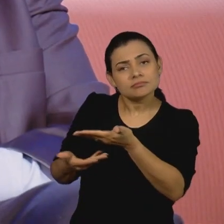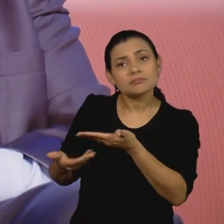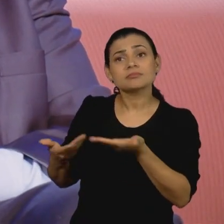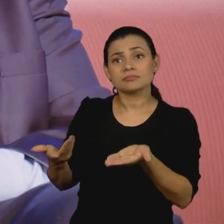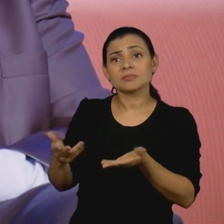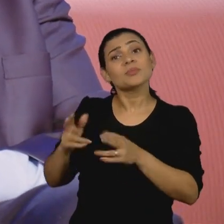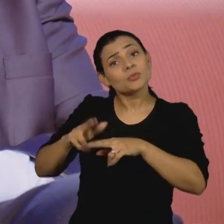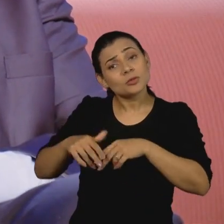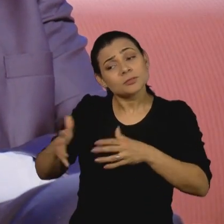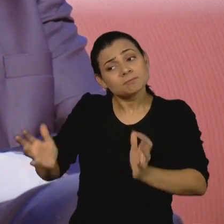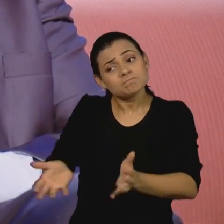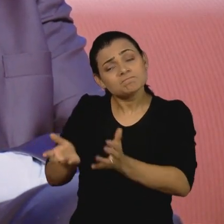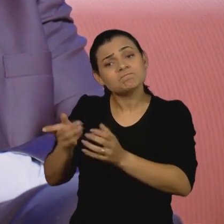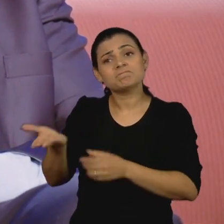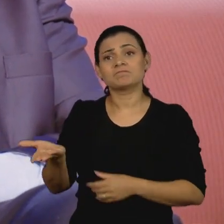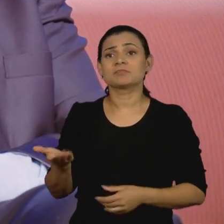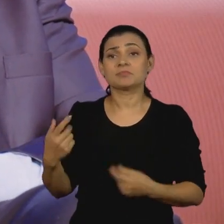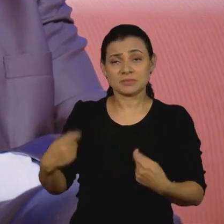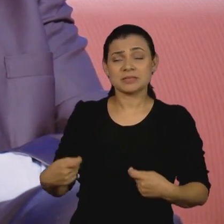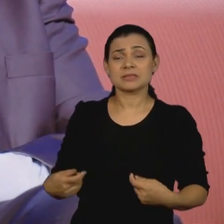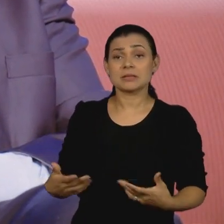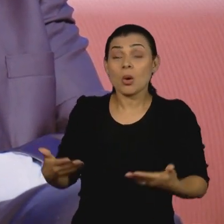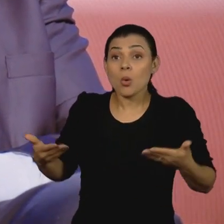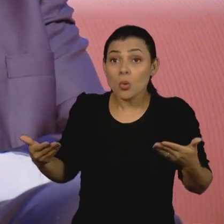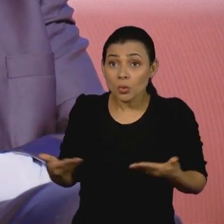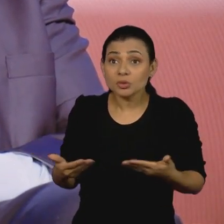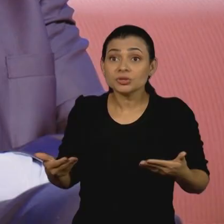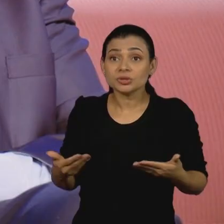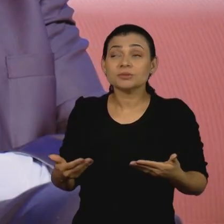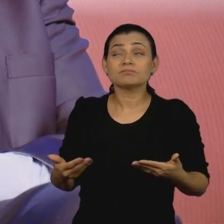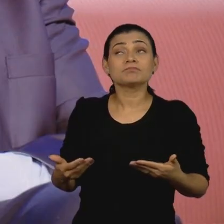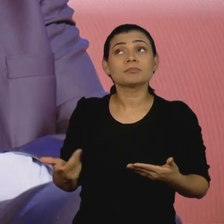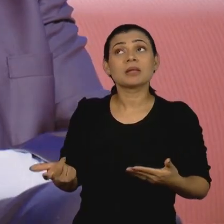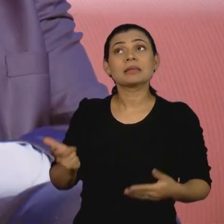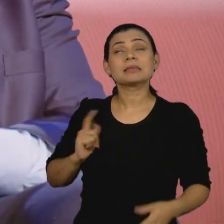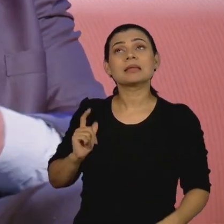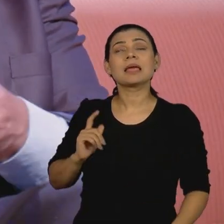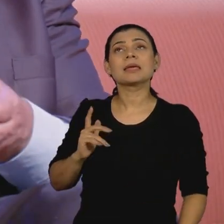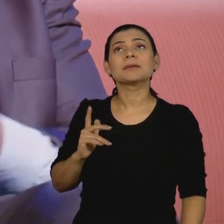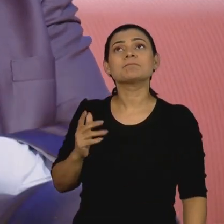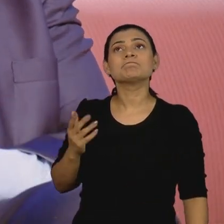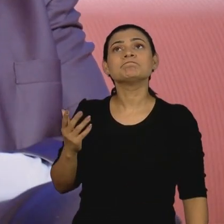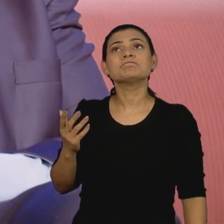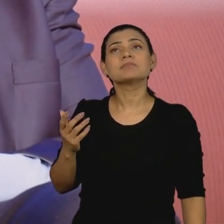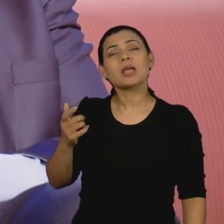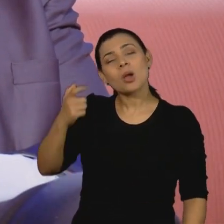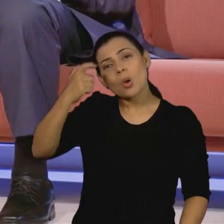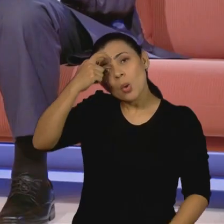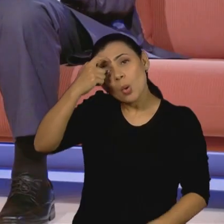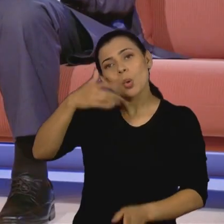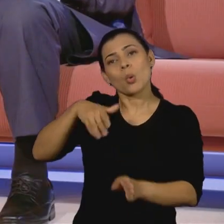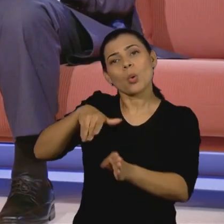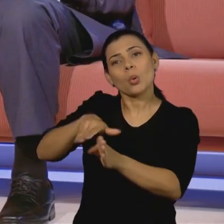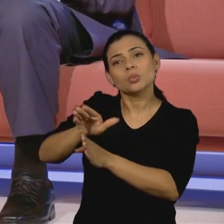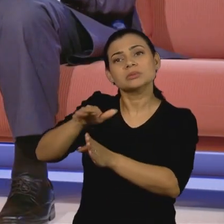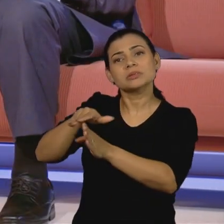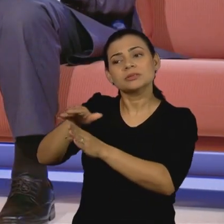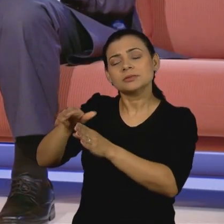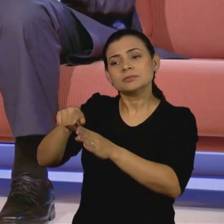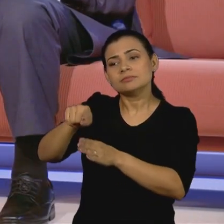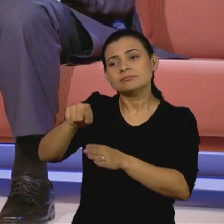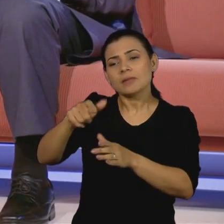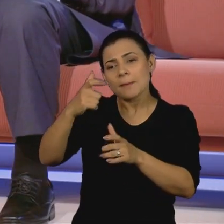na formação. Então, eu acho que hoje há um conceito, uma conscientização de